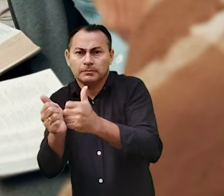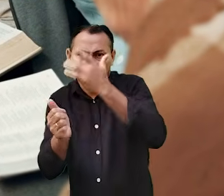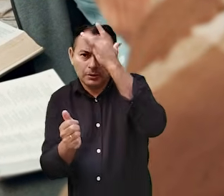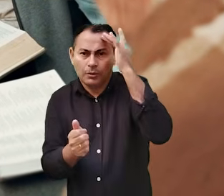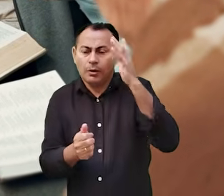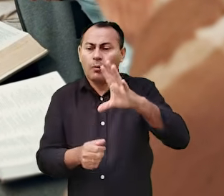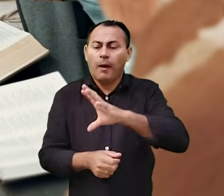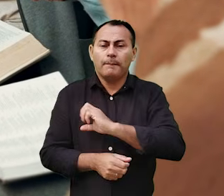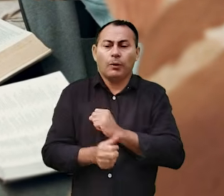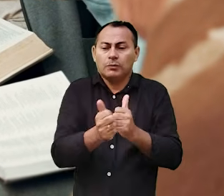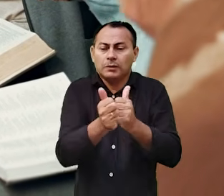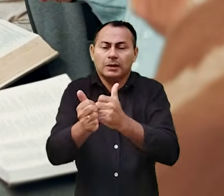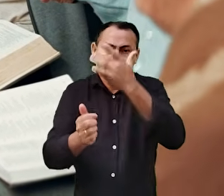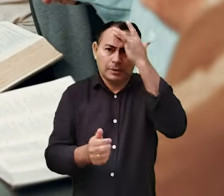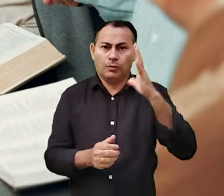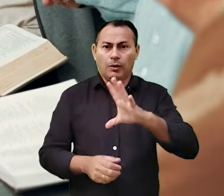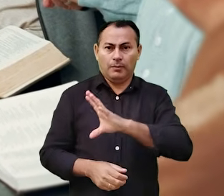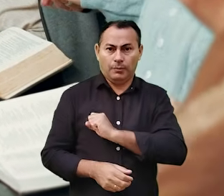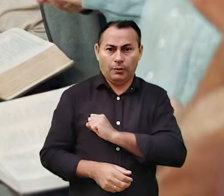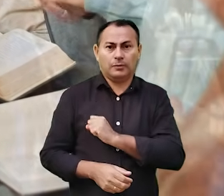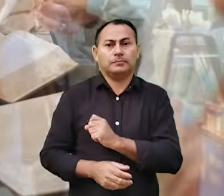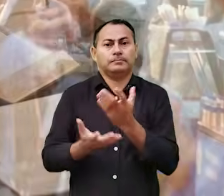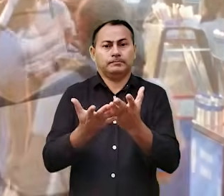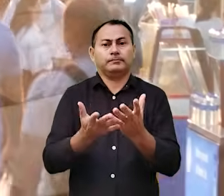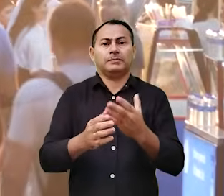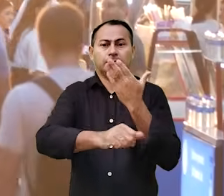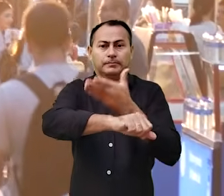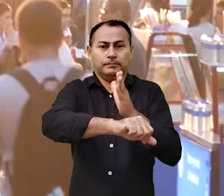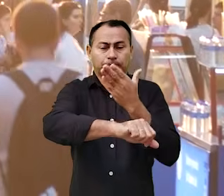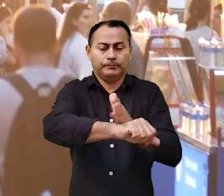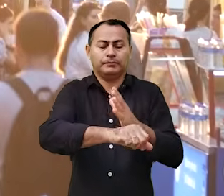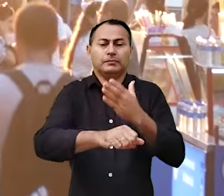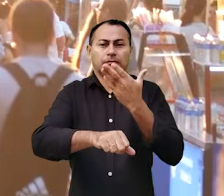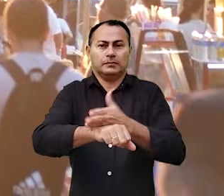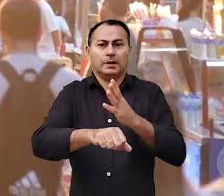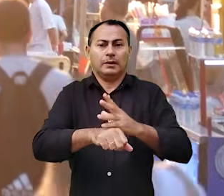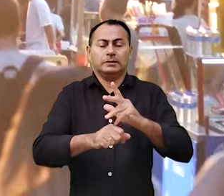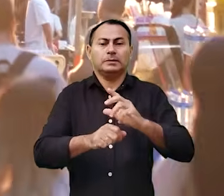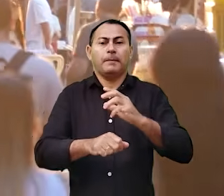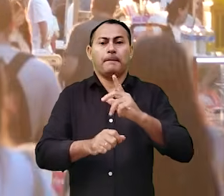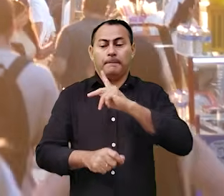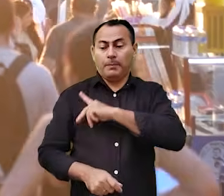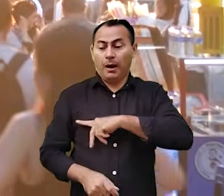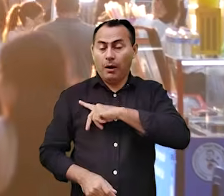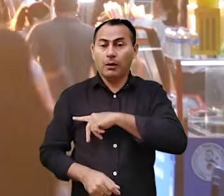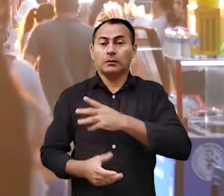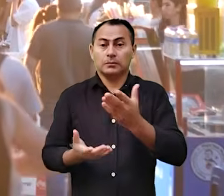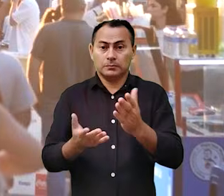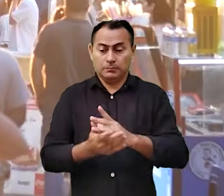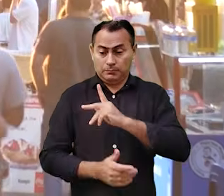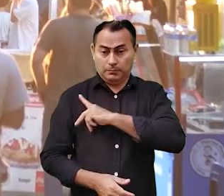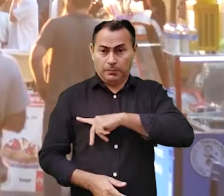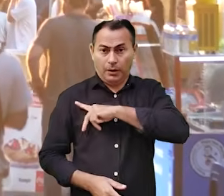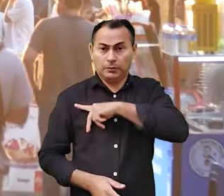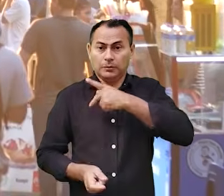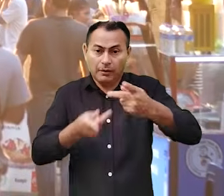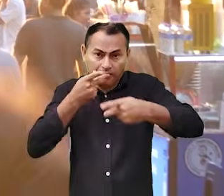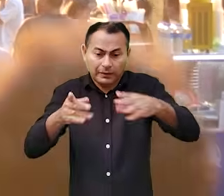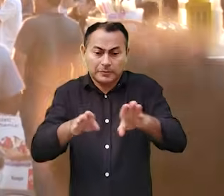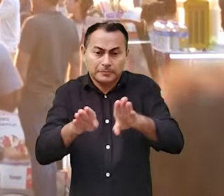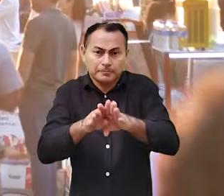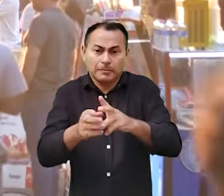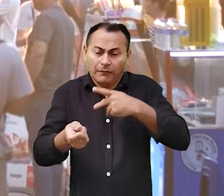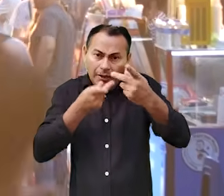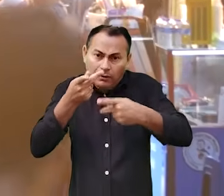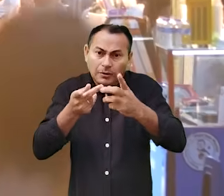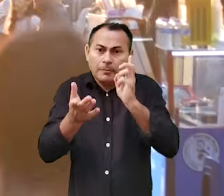as pessoas com amor. Essa é uma parte muito prática da aplicação de Paulo. Paulo falou também sobre